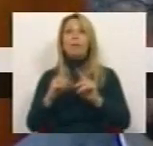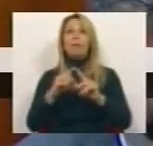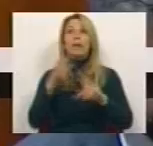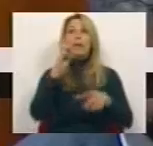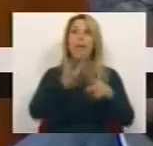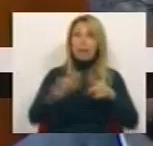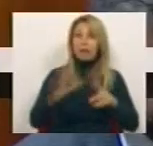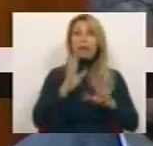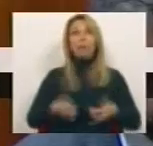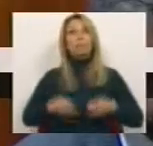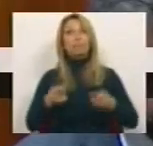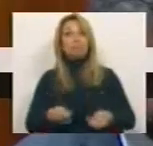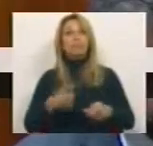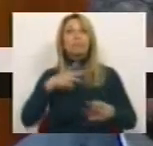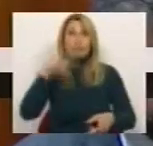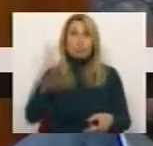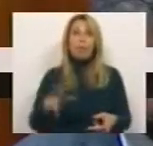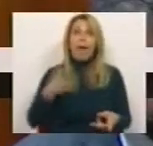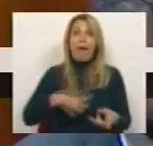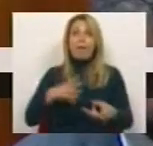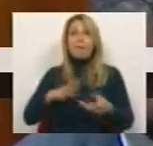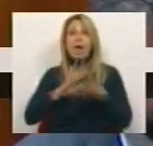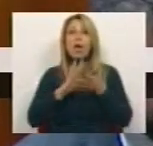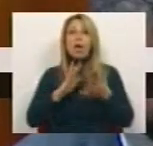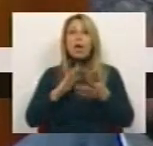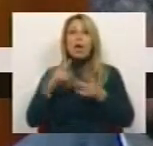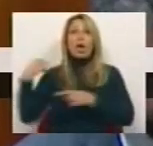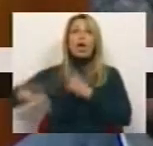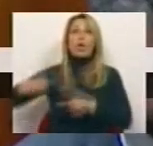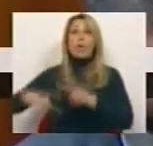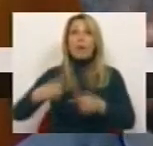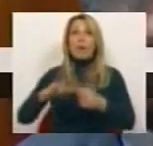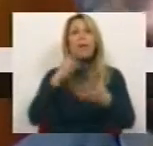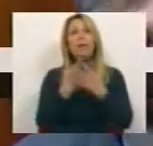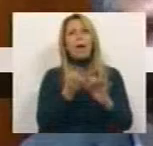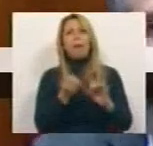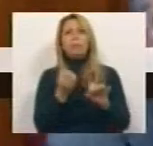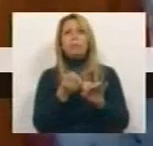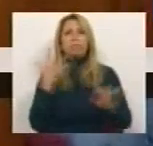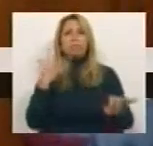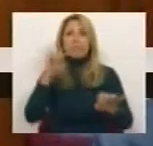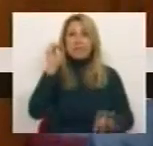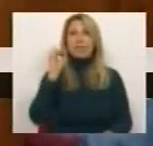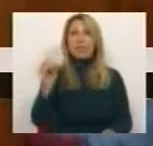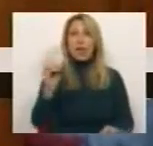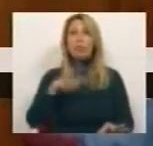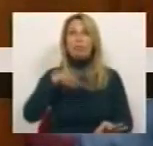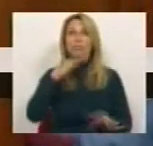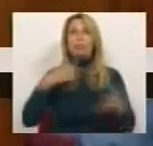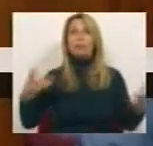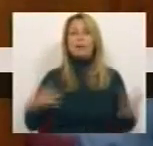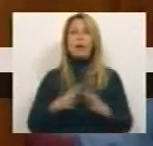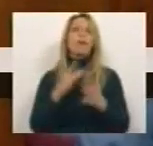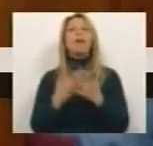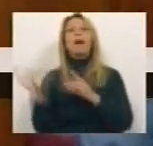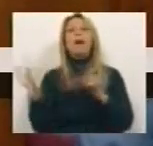a aposta de Portugal nas renováveis e, portanto, em soluções de transporte de reais emissões zero, mas também potenciando aquela que é inequivocamente a